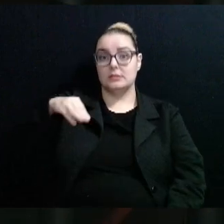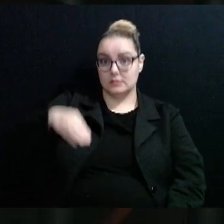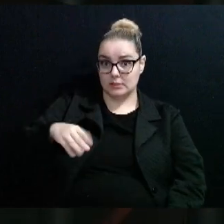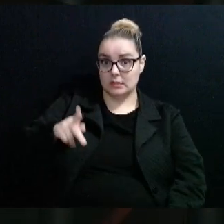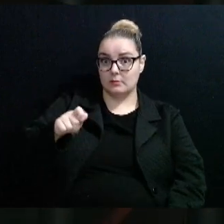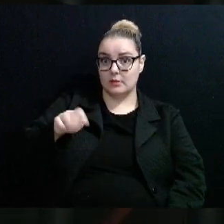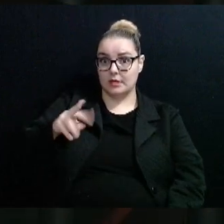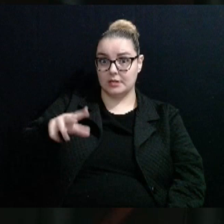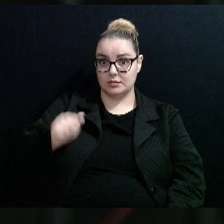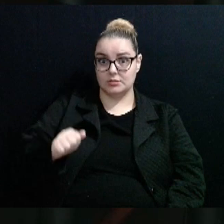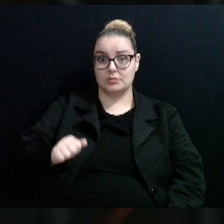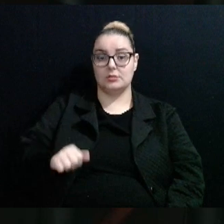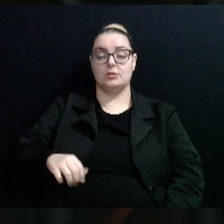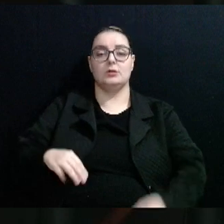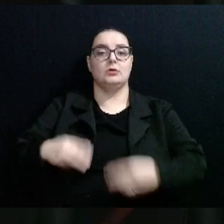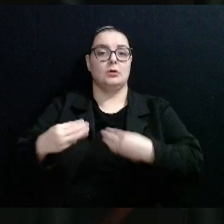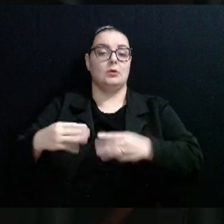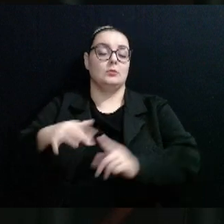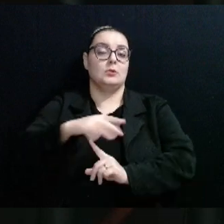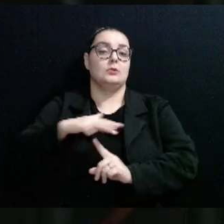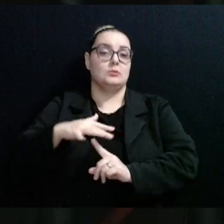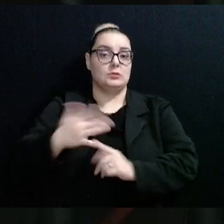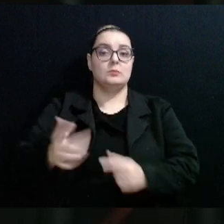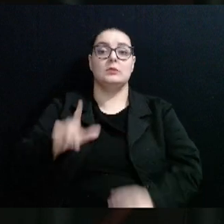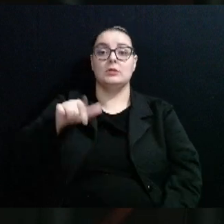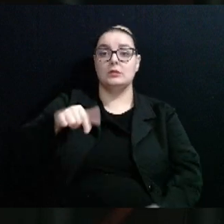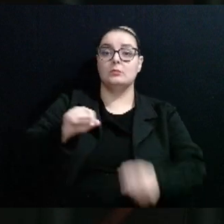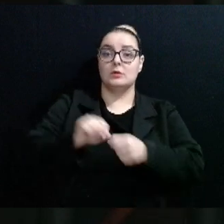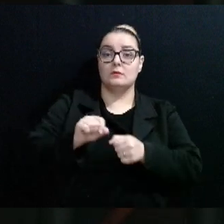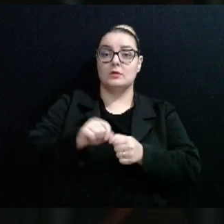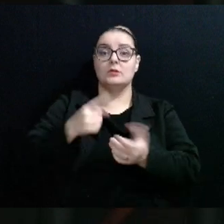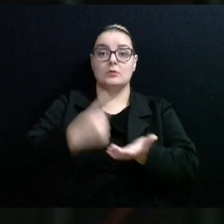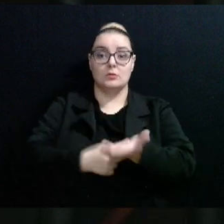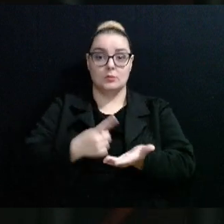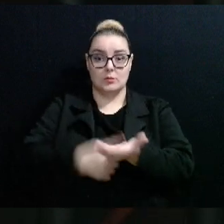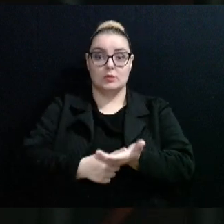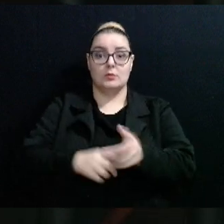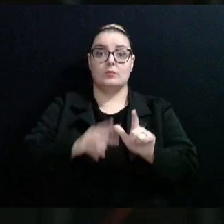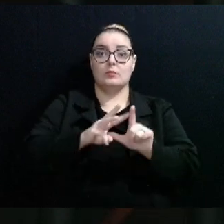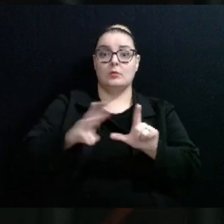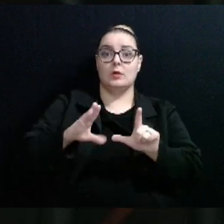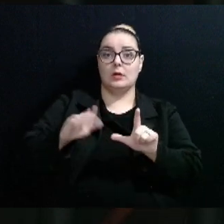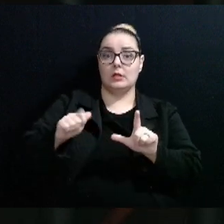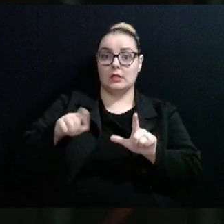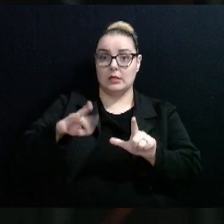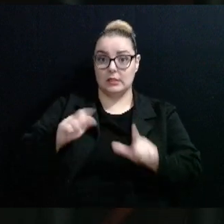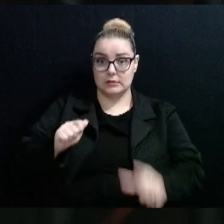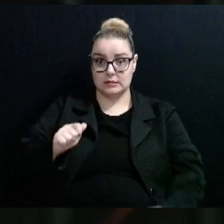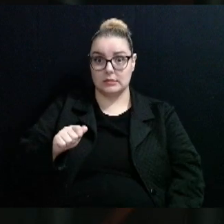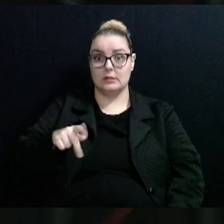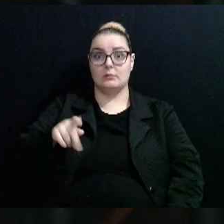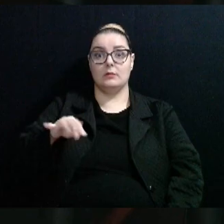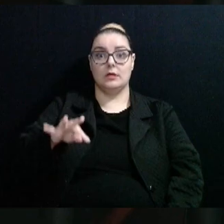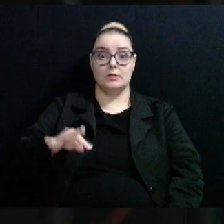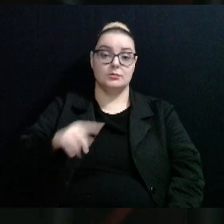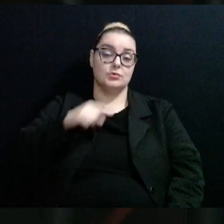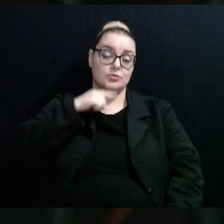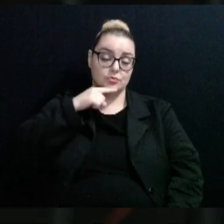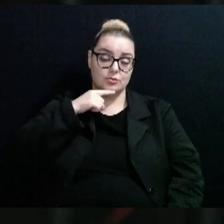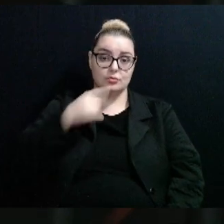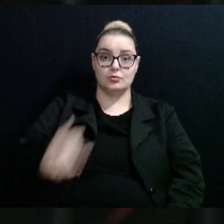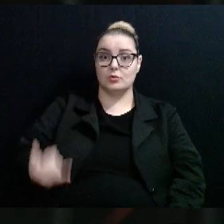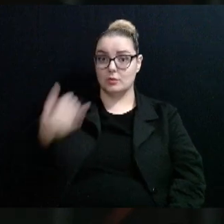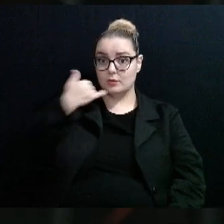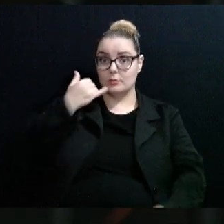Meio Ambiente e aí depois realizar o agendamento pelo site Castrapet. Em caso de dúvidas, o telefone para informações